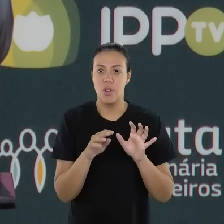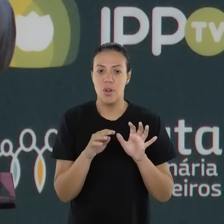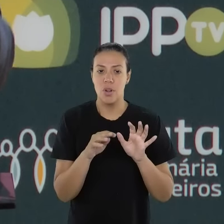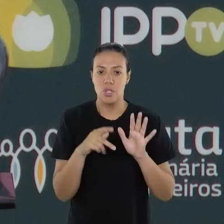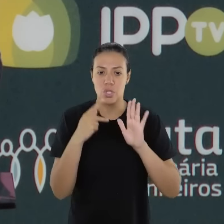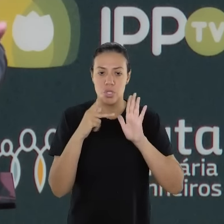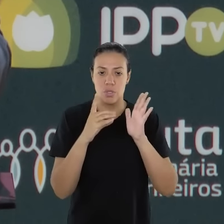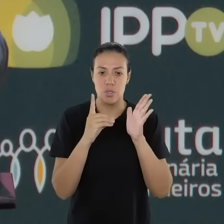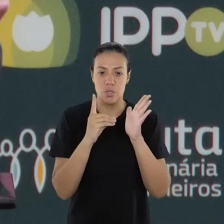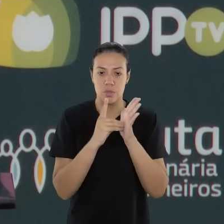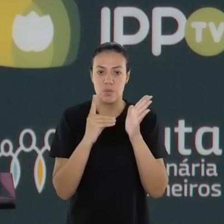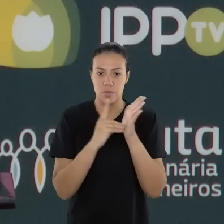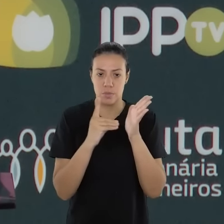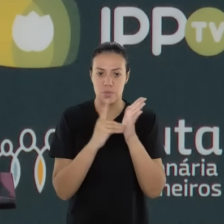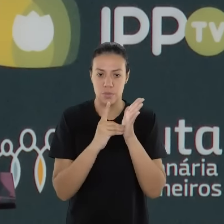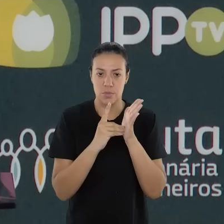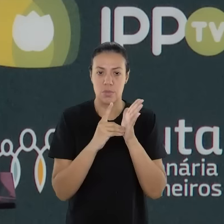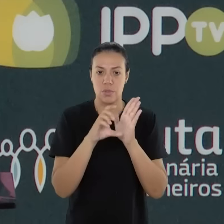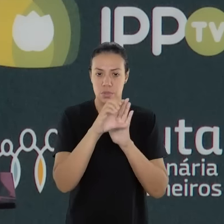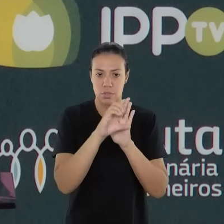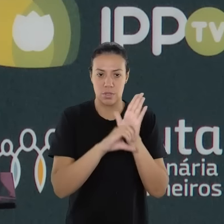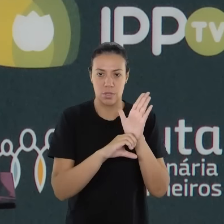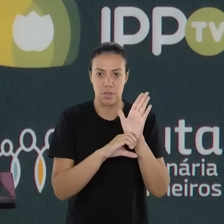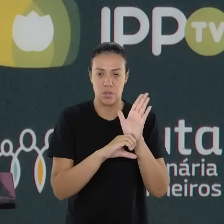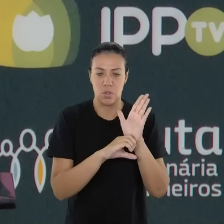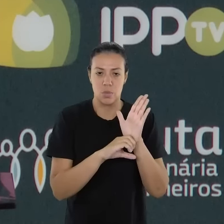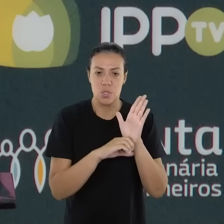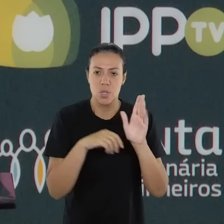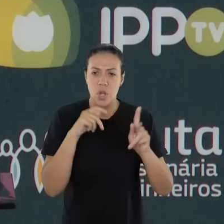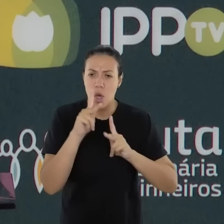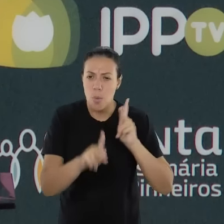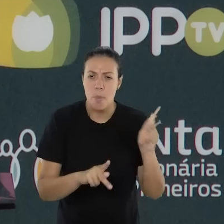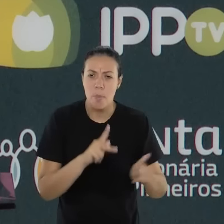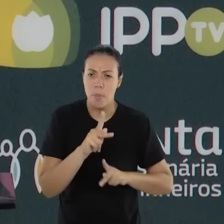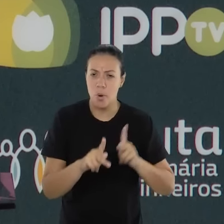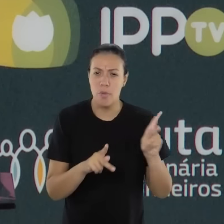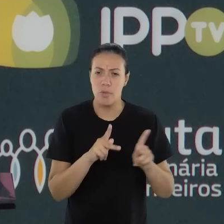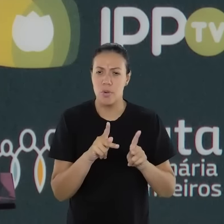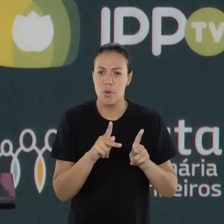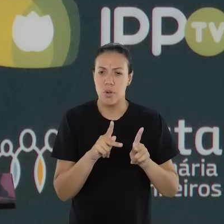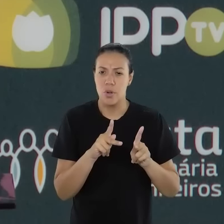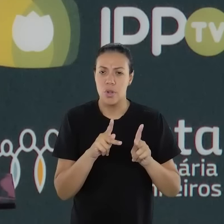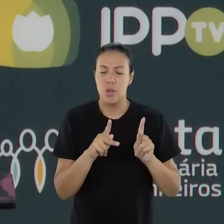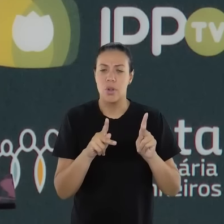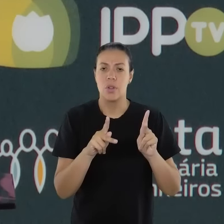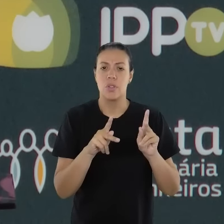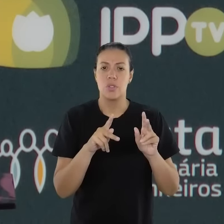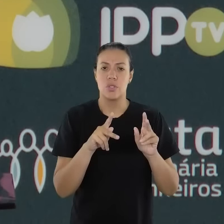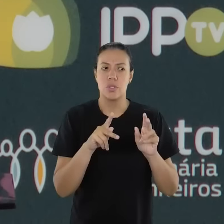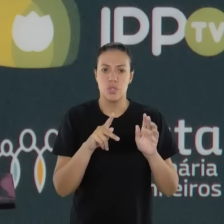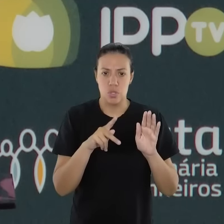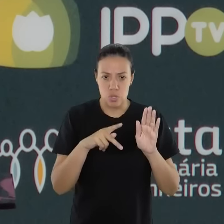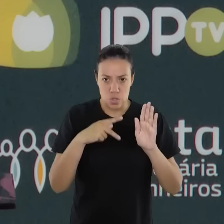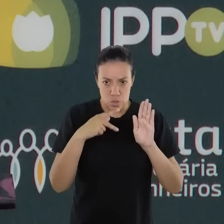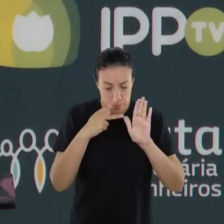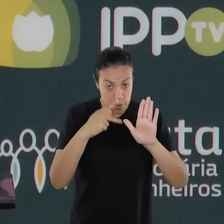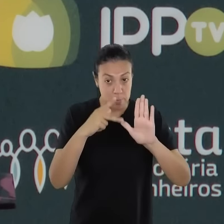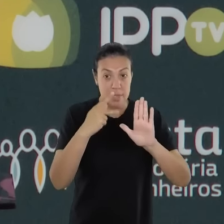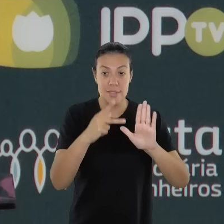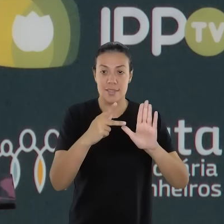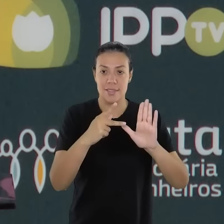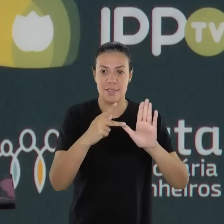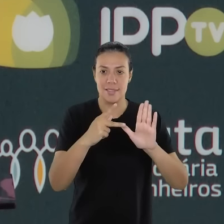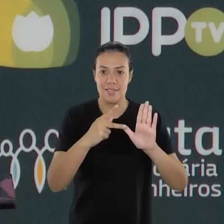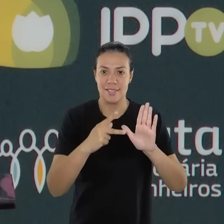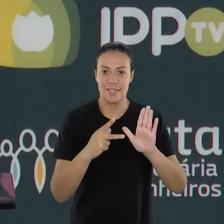saberás, pois, que o Senhor teu Deus é Deus, o Deus fiel, que guarda a aliança e a misericórdia até mil gerações